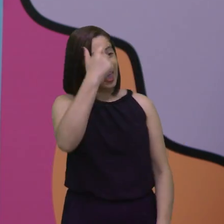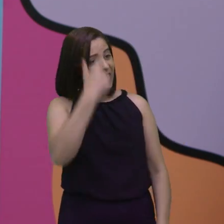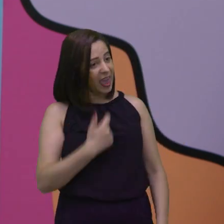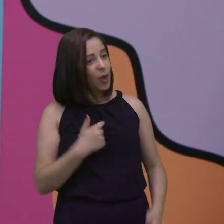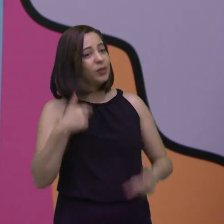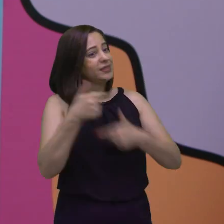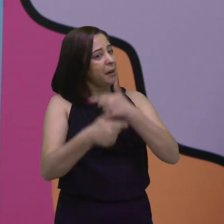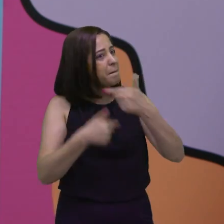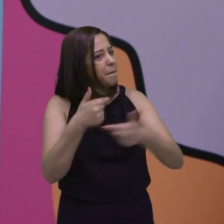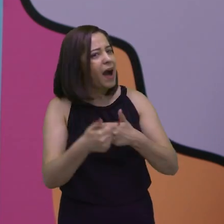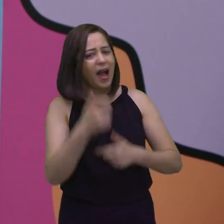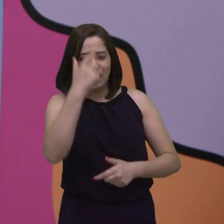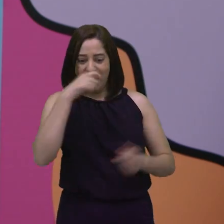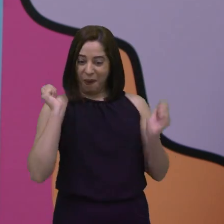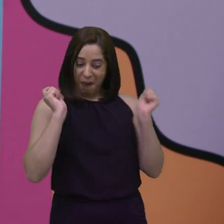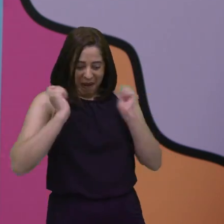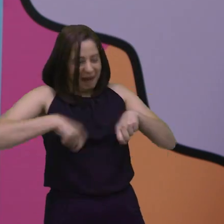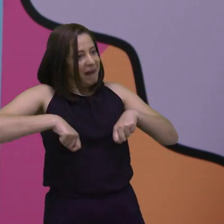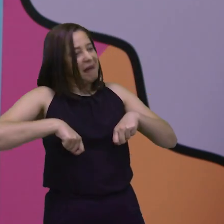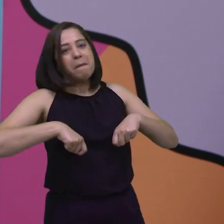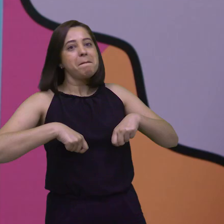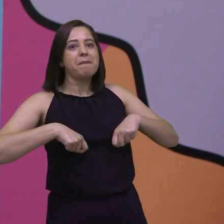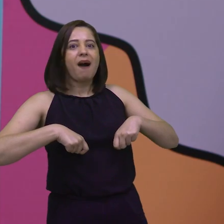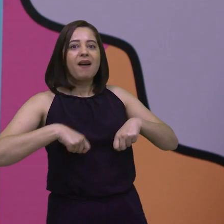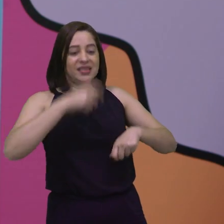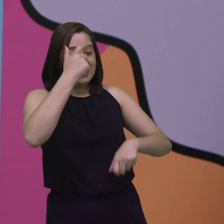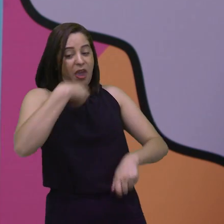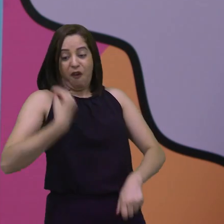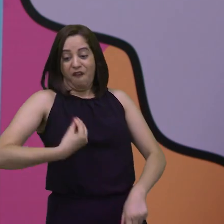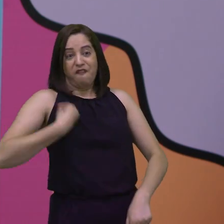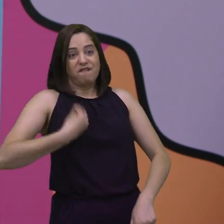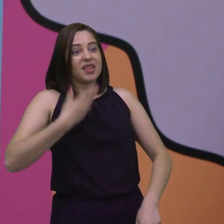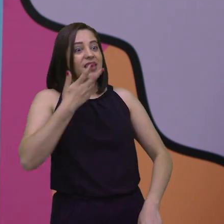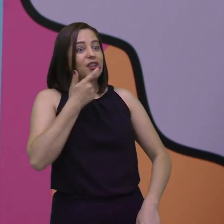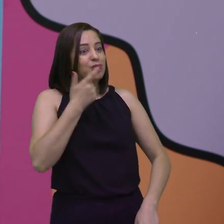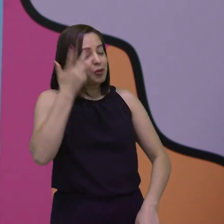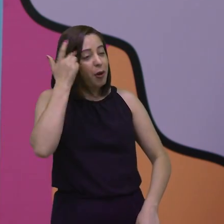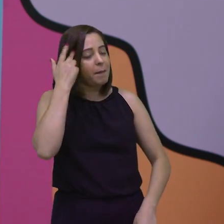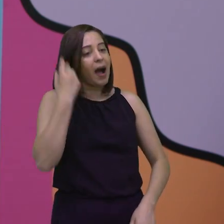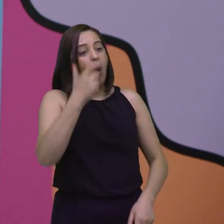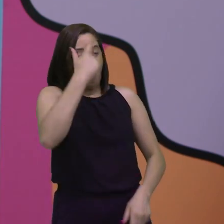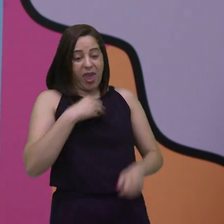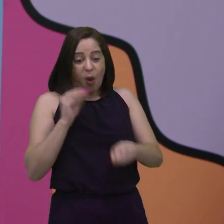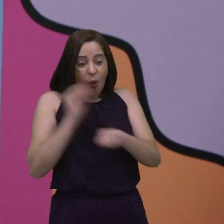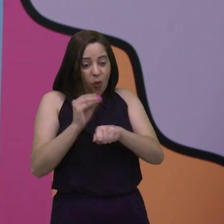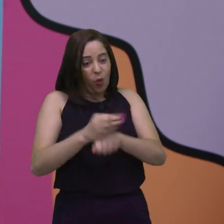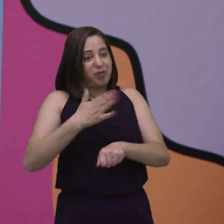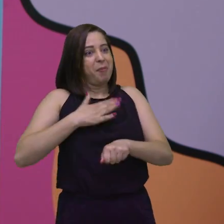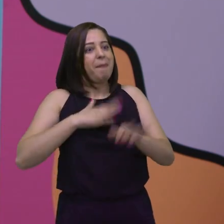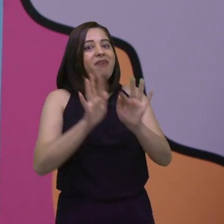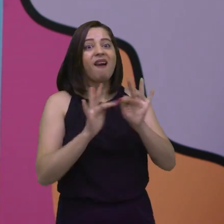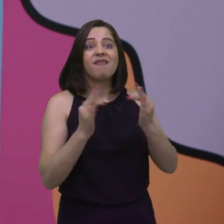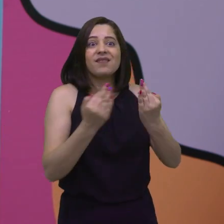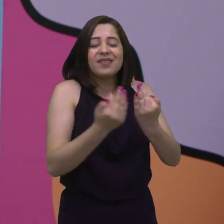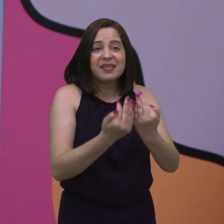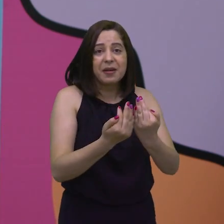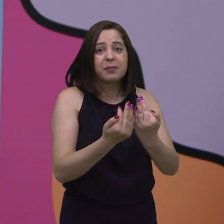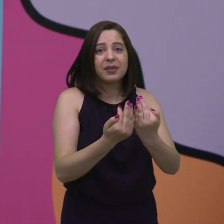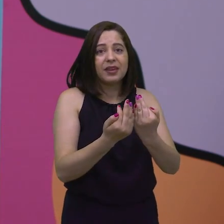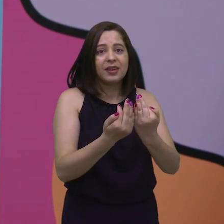cara, eu tô trabalhando, eu tô levando o sustento para minha família.